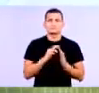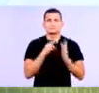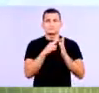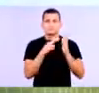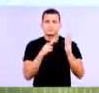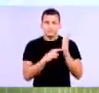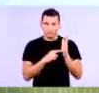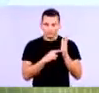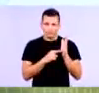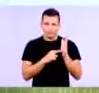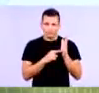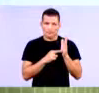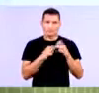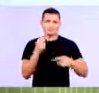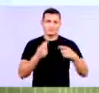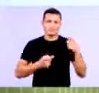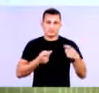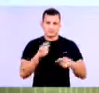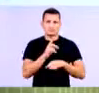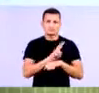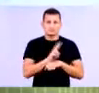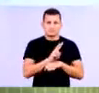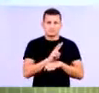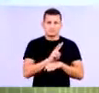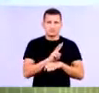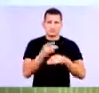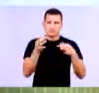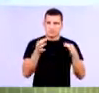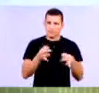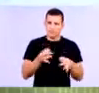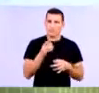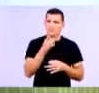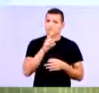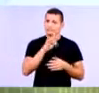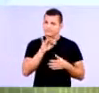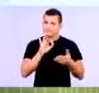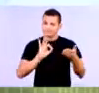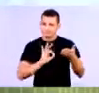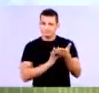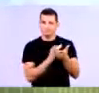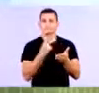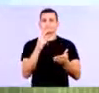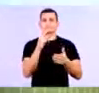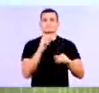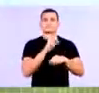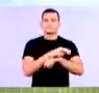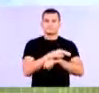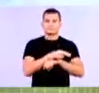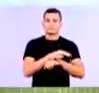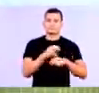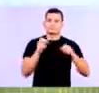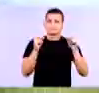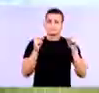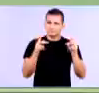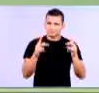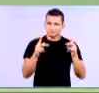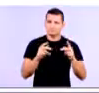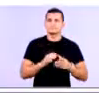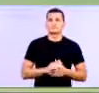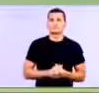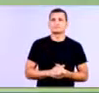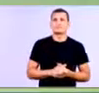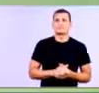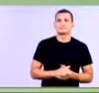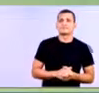regras definidas na política de segurança, certo? E aí você vai assinar o seu contrato, ok? Então já vem contemplando ali.